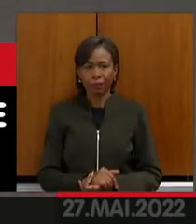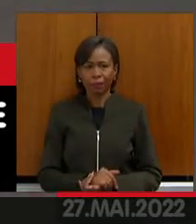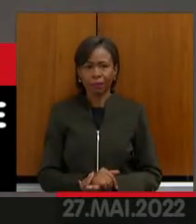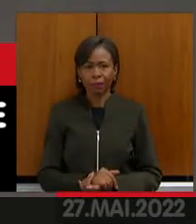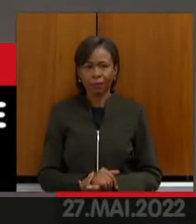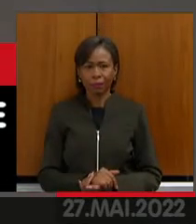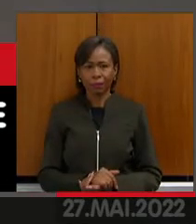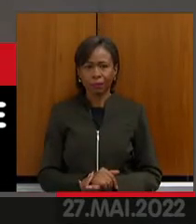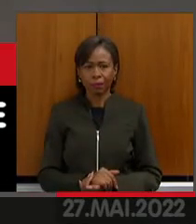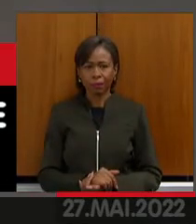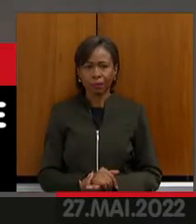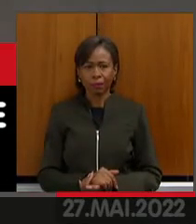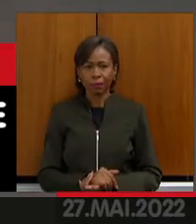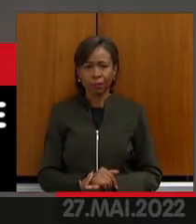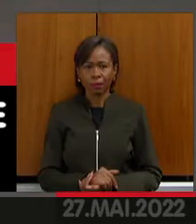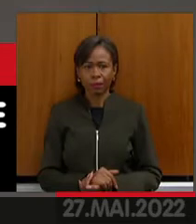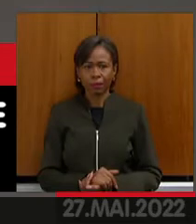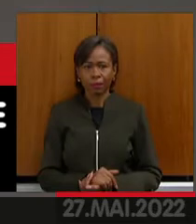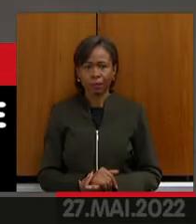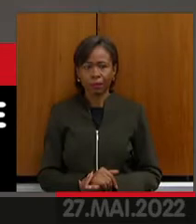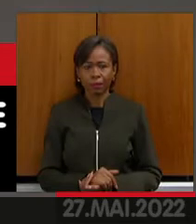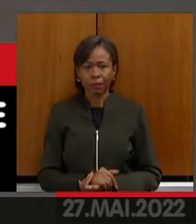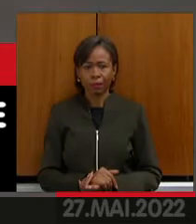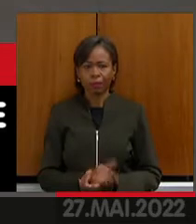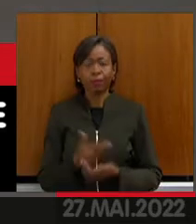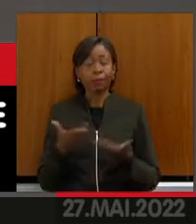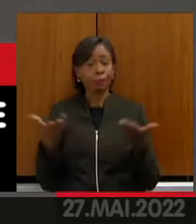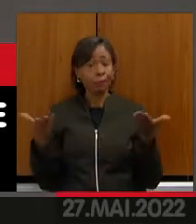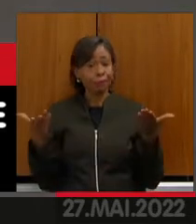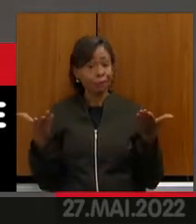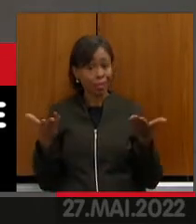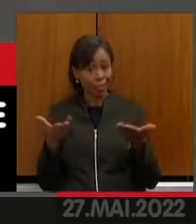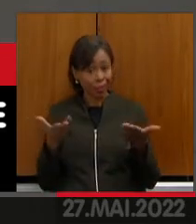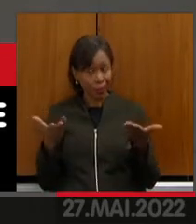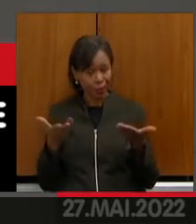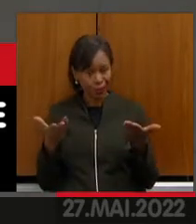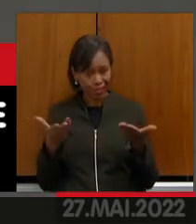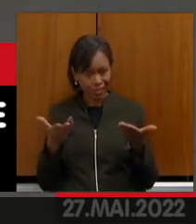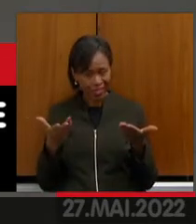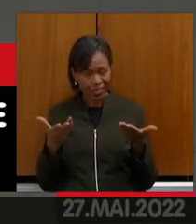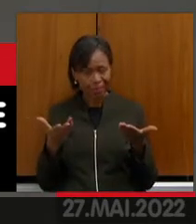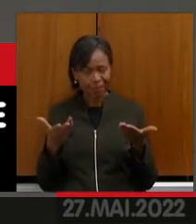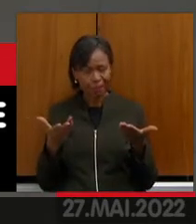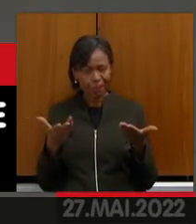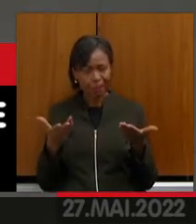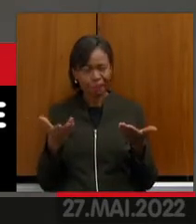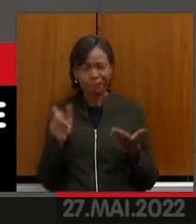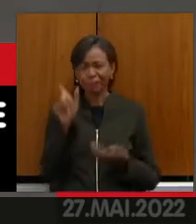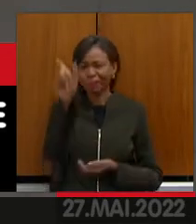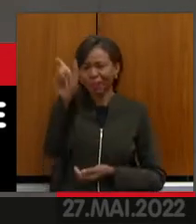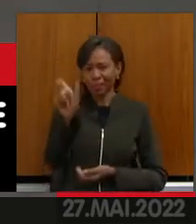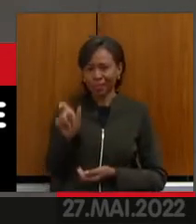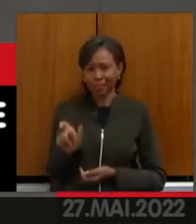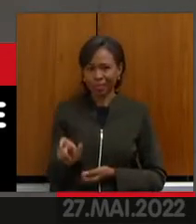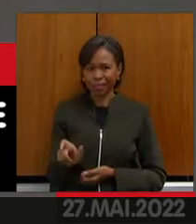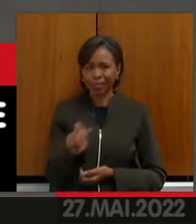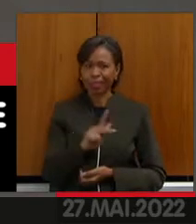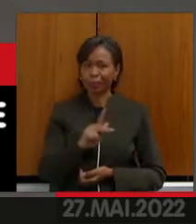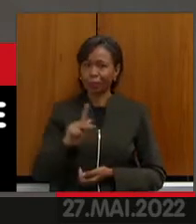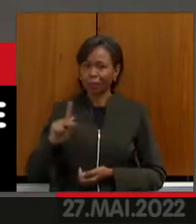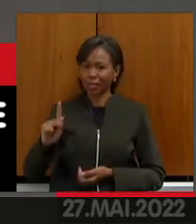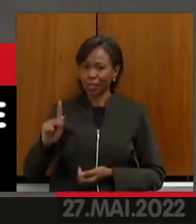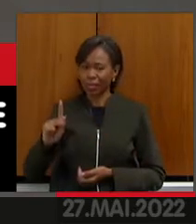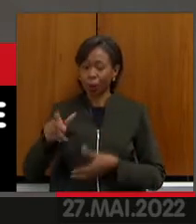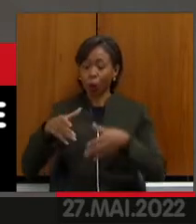a e agora com a palavra para uma breve saudação excelentíssima senhora Presidenta da comissão